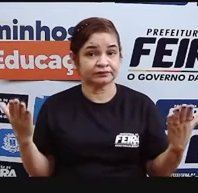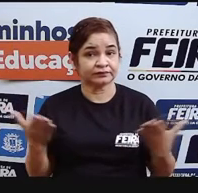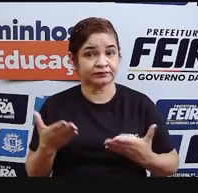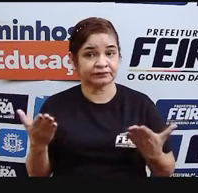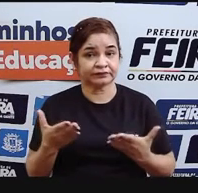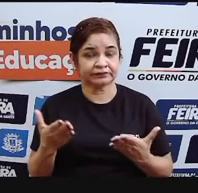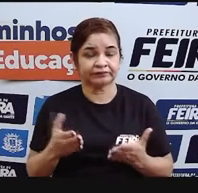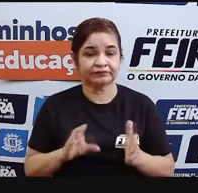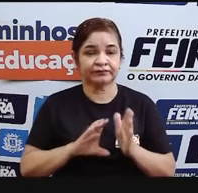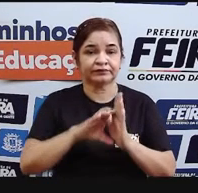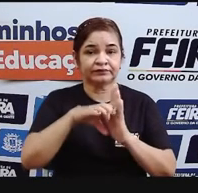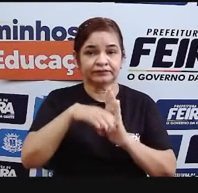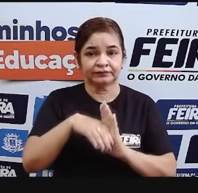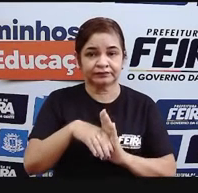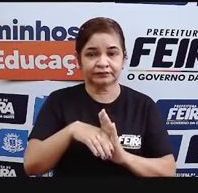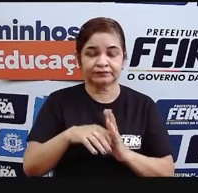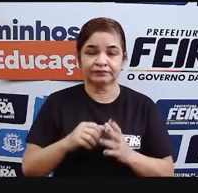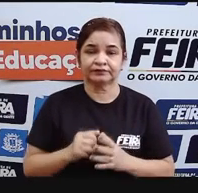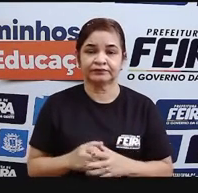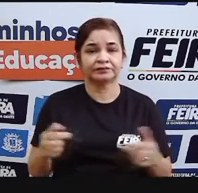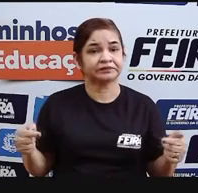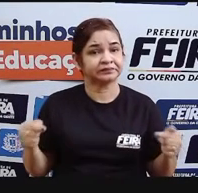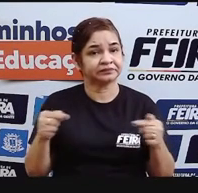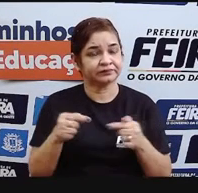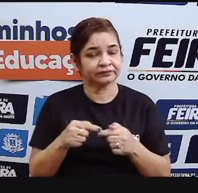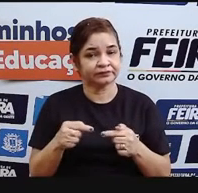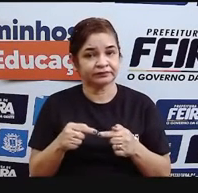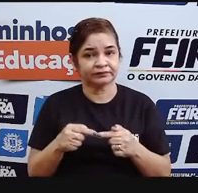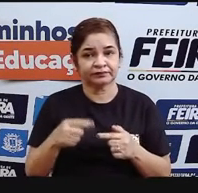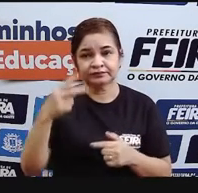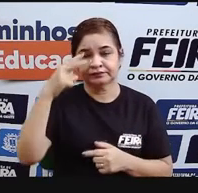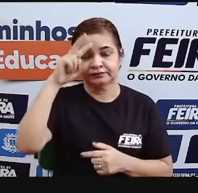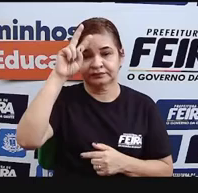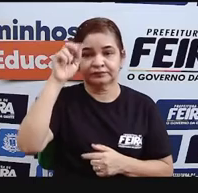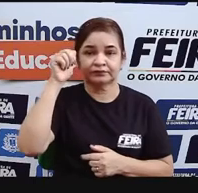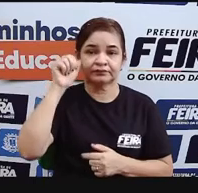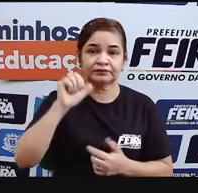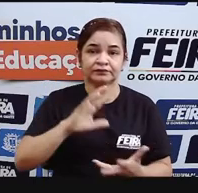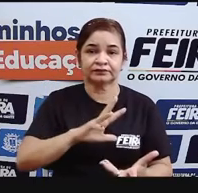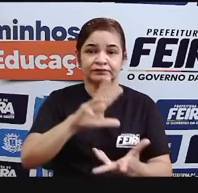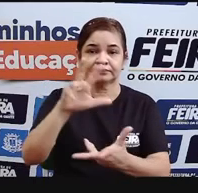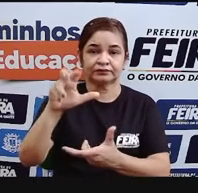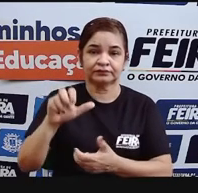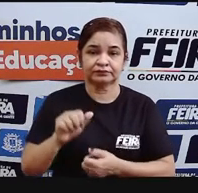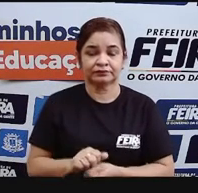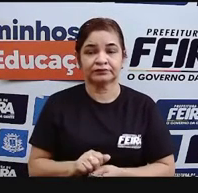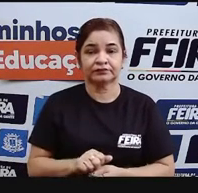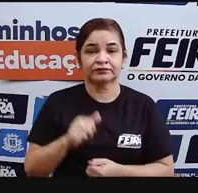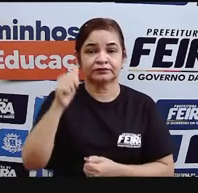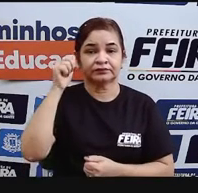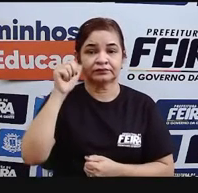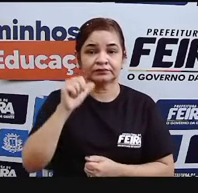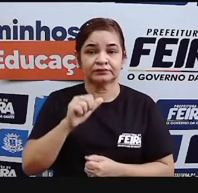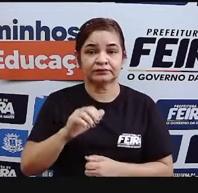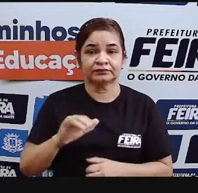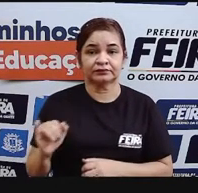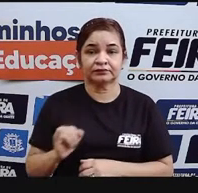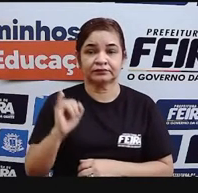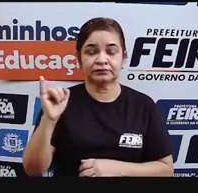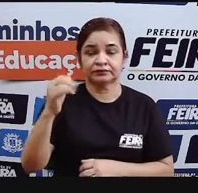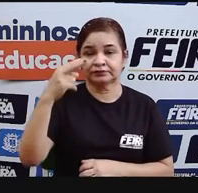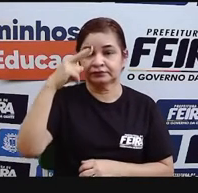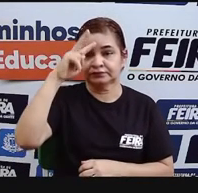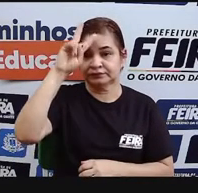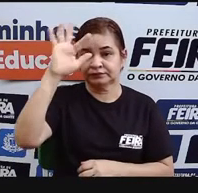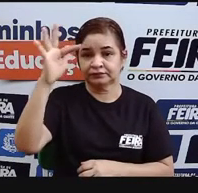vamos abordar os seguintes conteúdos: a história das mulheres no mundo. As mulheres de destaque na história